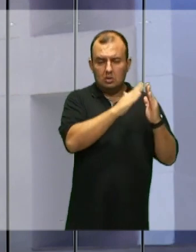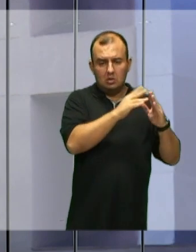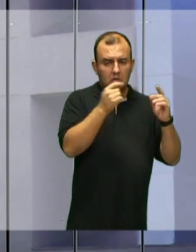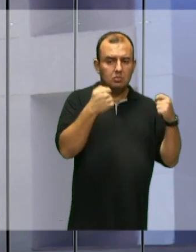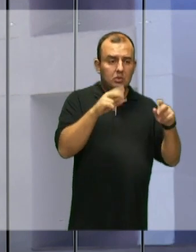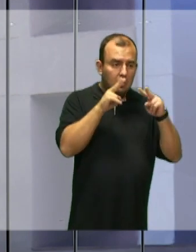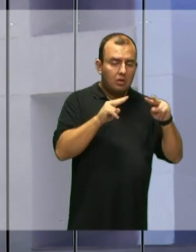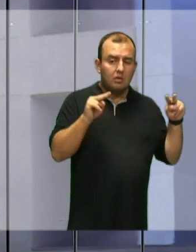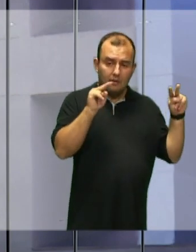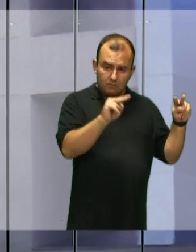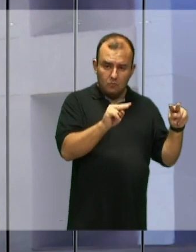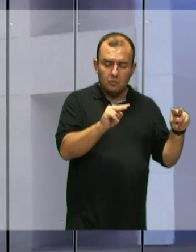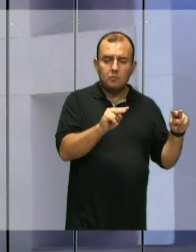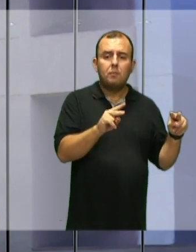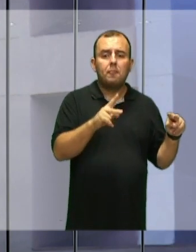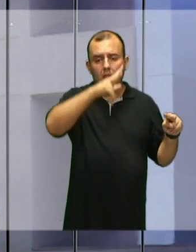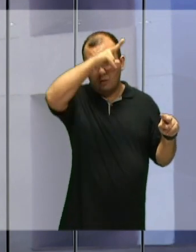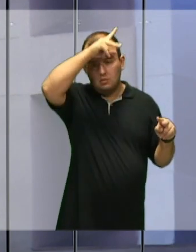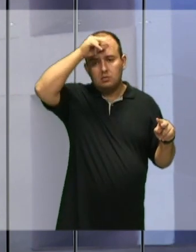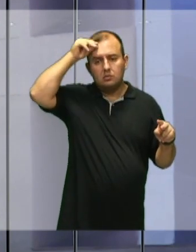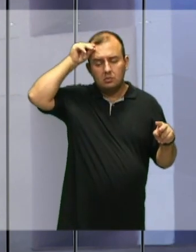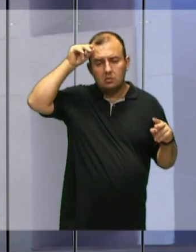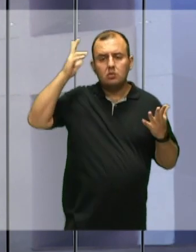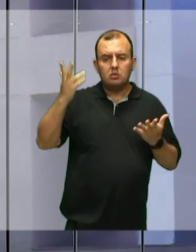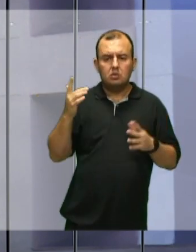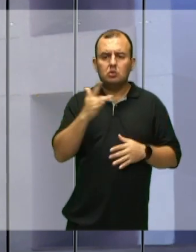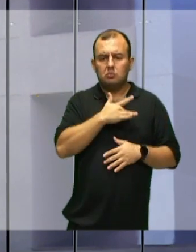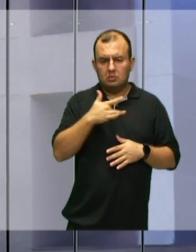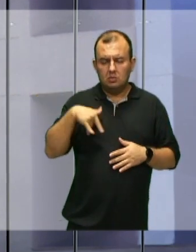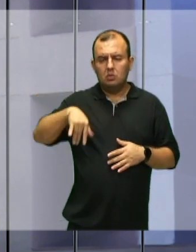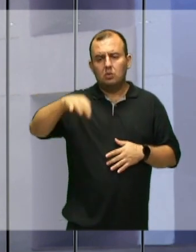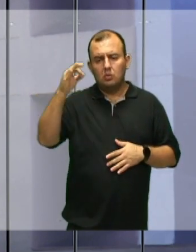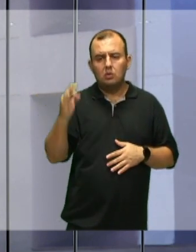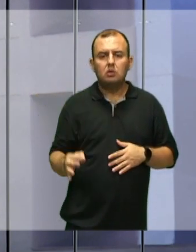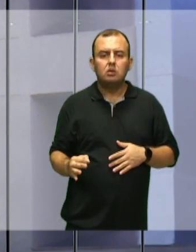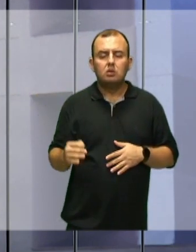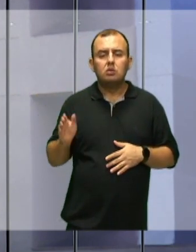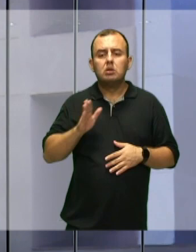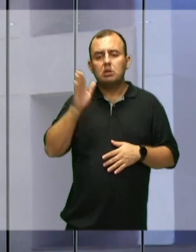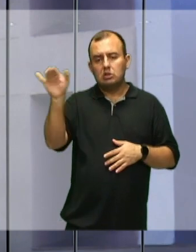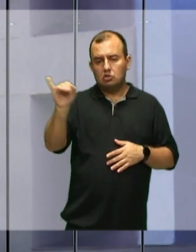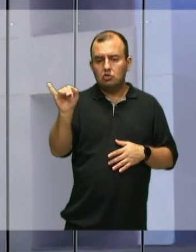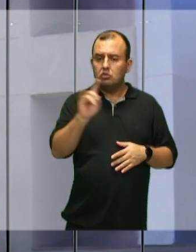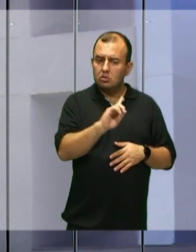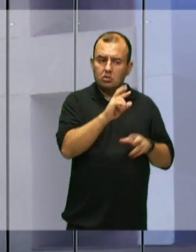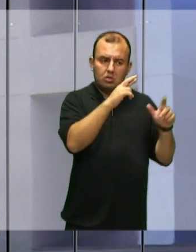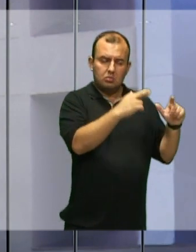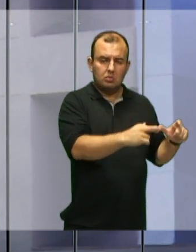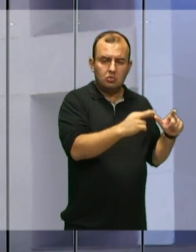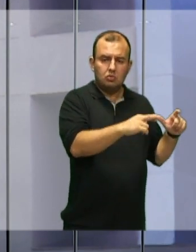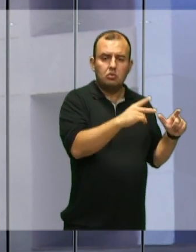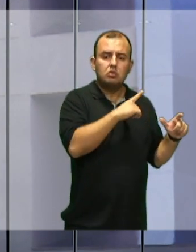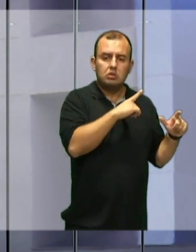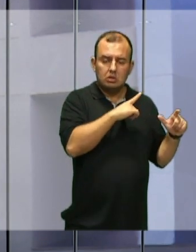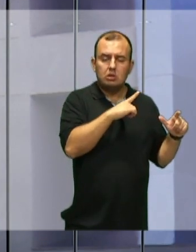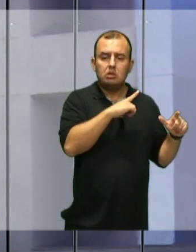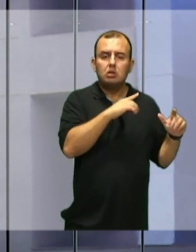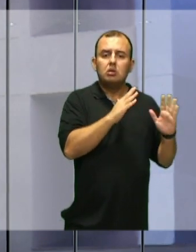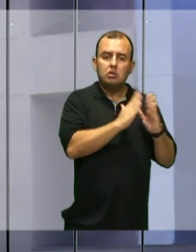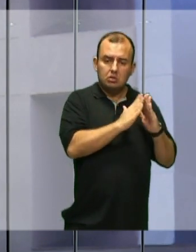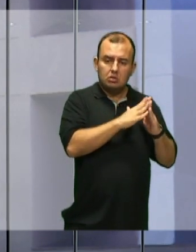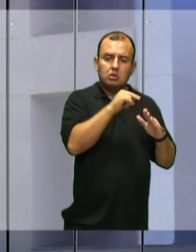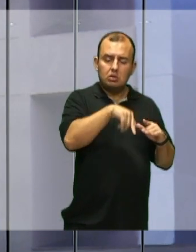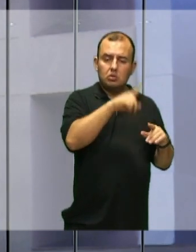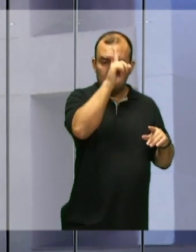visualizar isso dos seus prefeitos Opa eu quero ter uma saúde de qualidade Eu não quero sair até Itajaí eu quero que a minha região aqui a minha cidade onde eu moro tem um